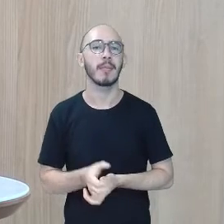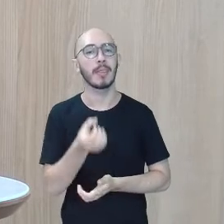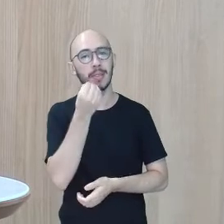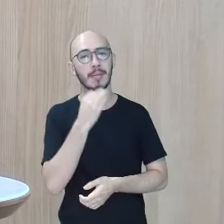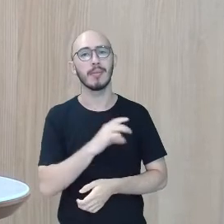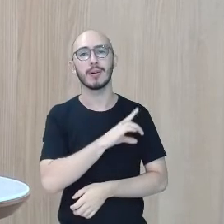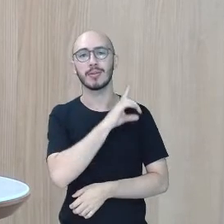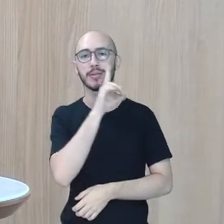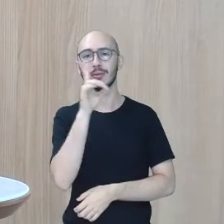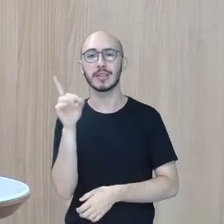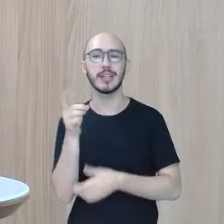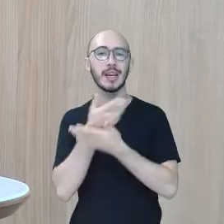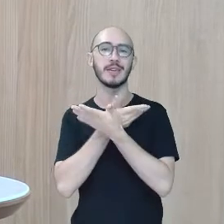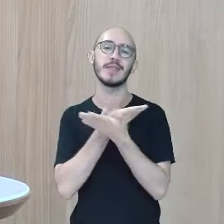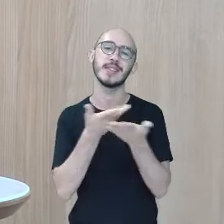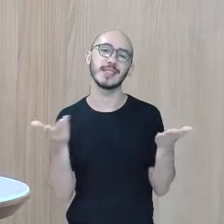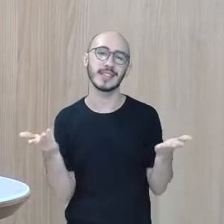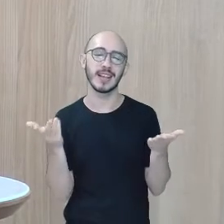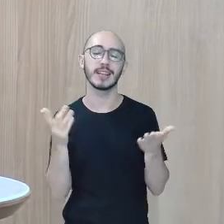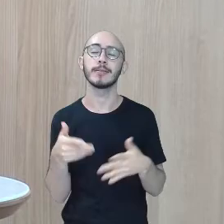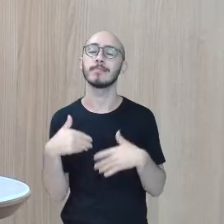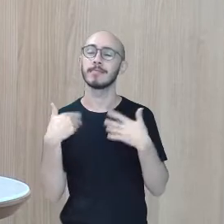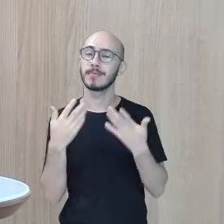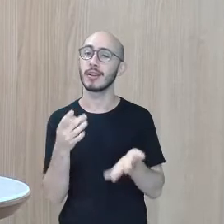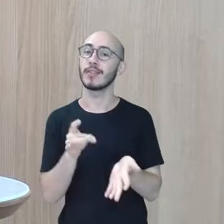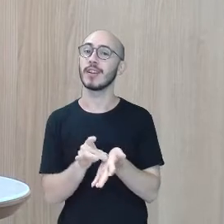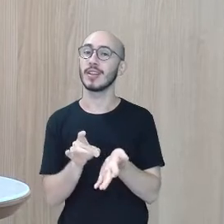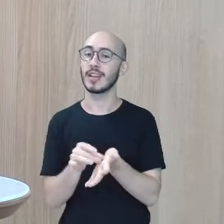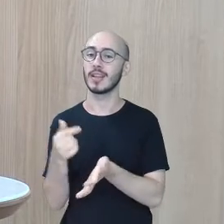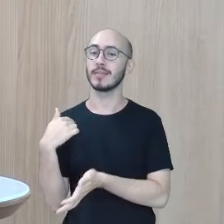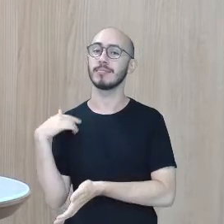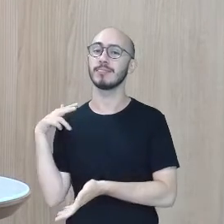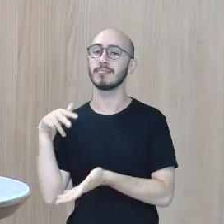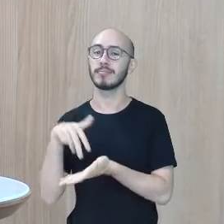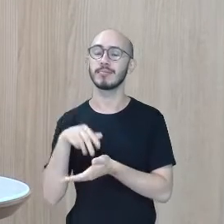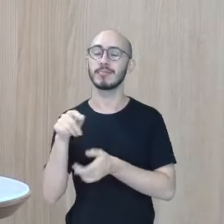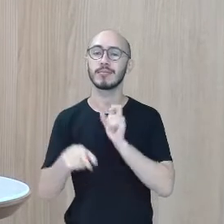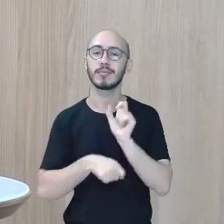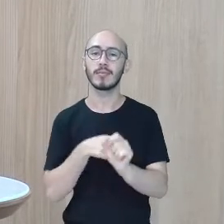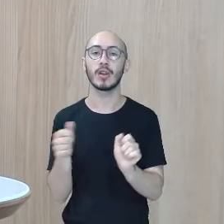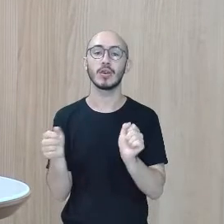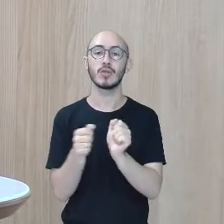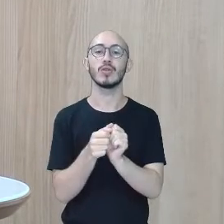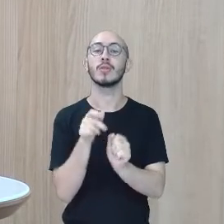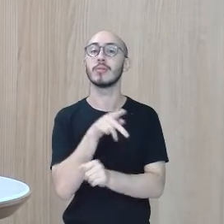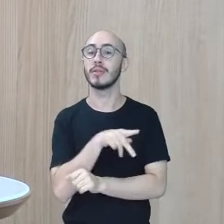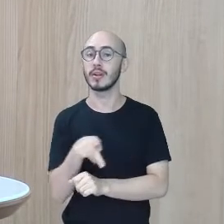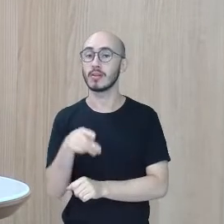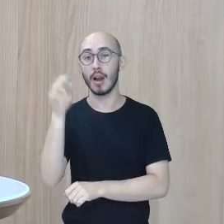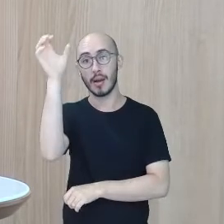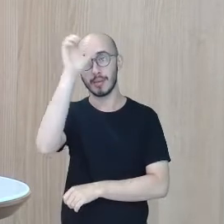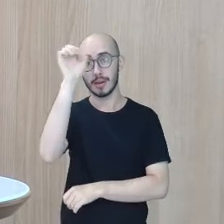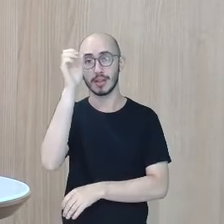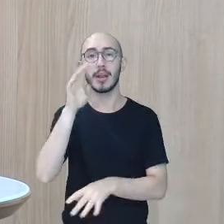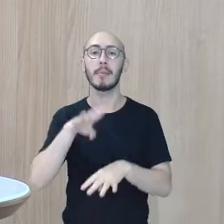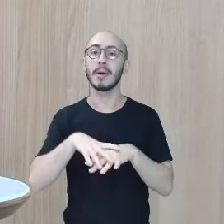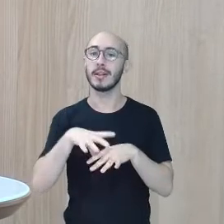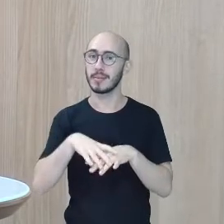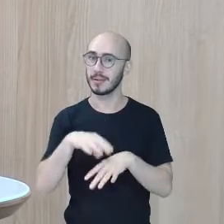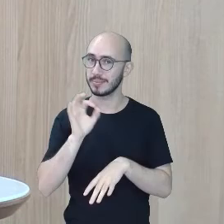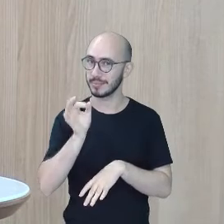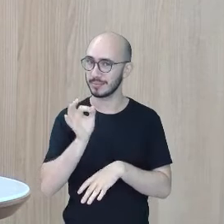Bom dia, meu povo. Confesso que estou vindo. Colei no professor Pedrinho para aprender matemática. Se enganem não, hein?